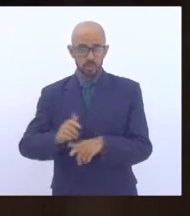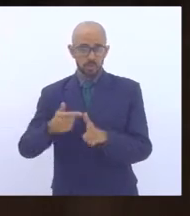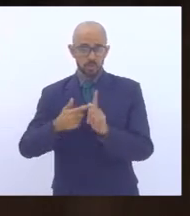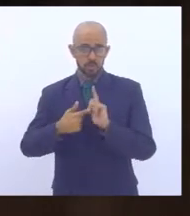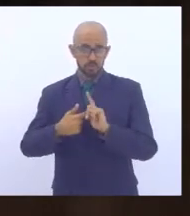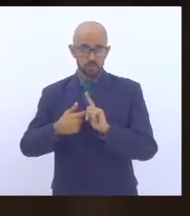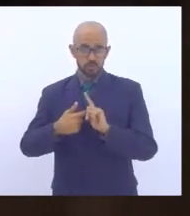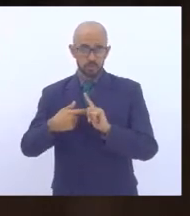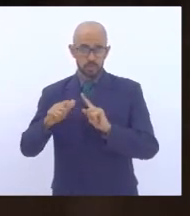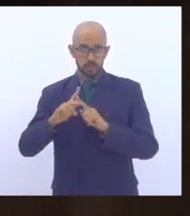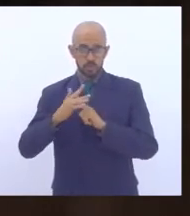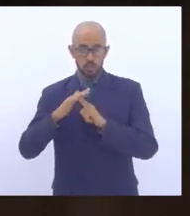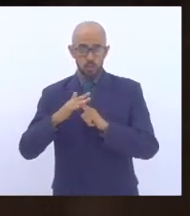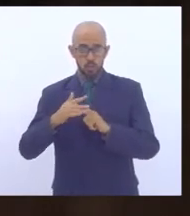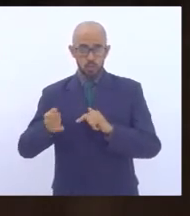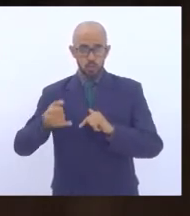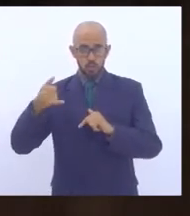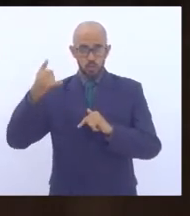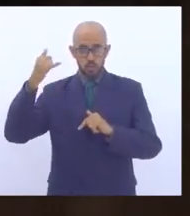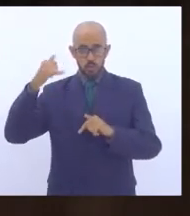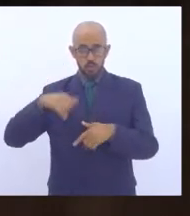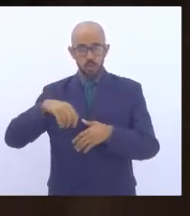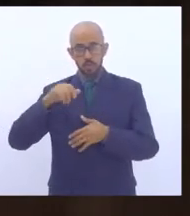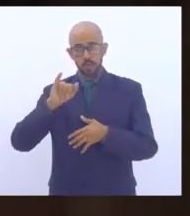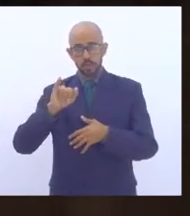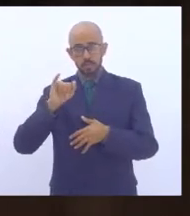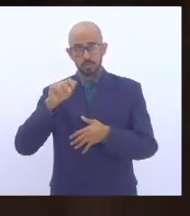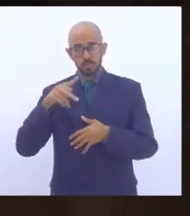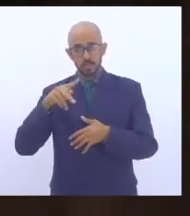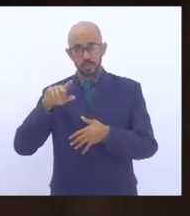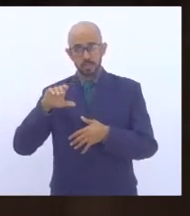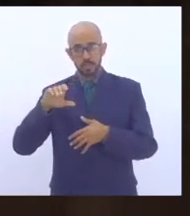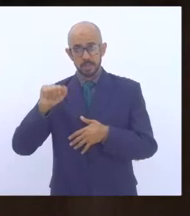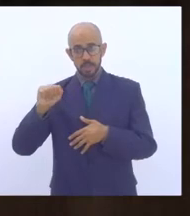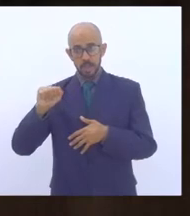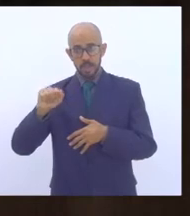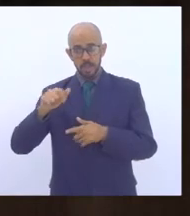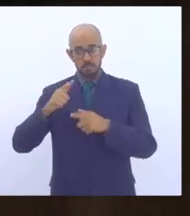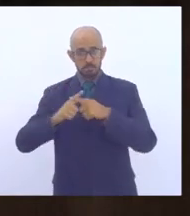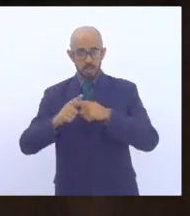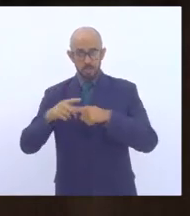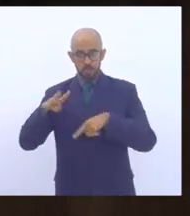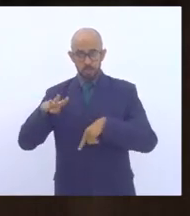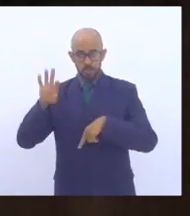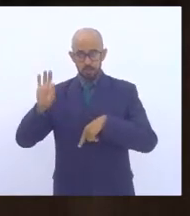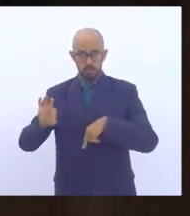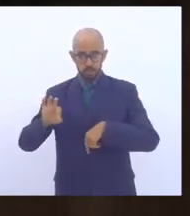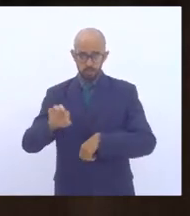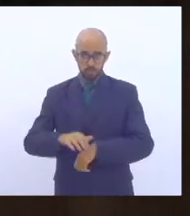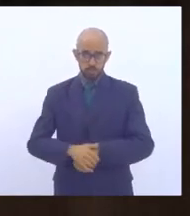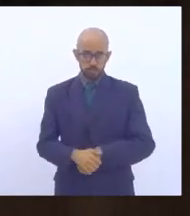dívida se corrigir pelo IPCA mais quatro pontos percentuais